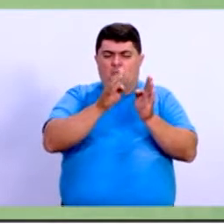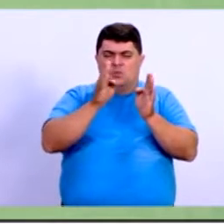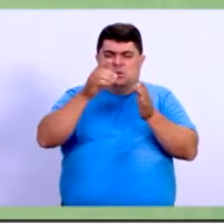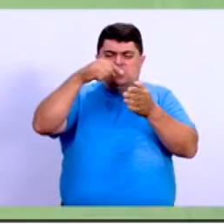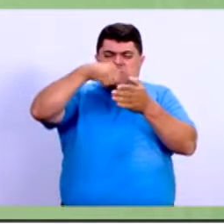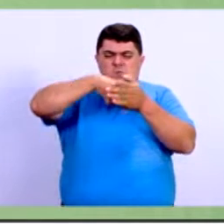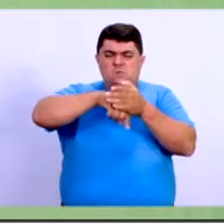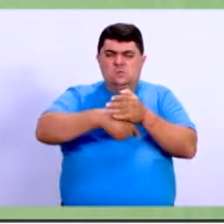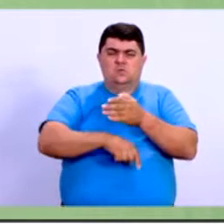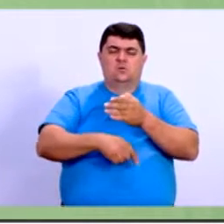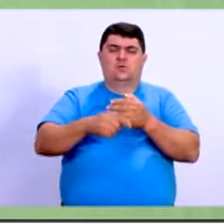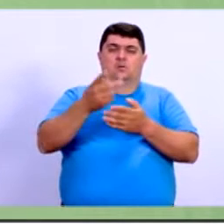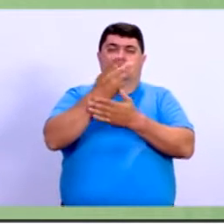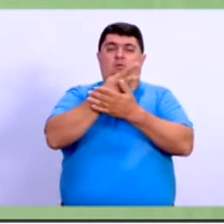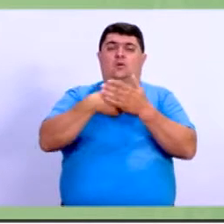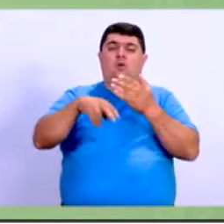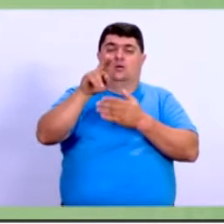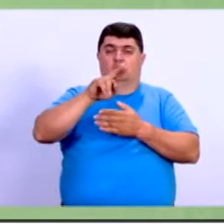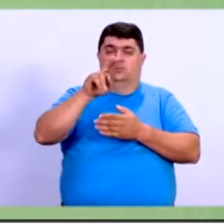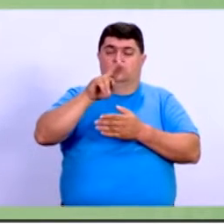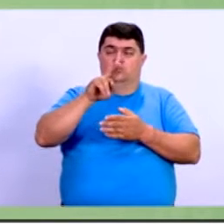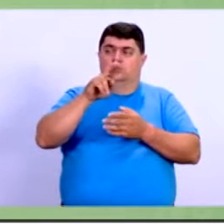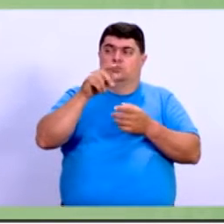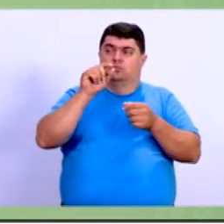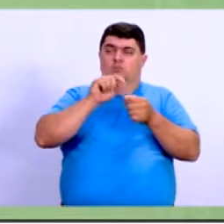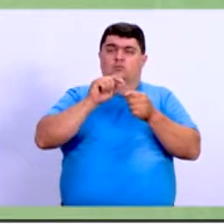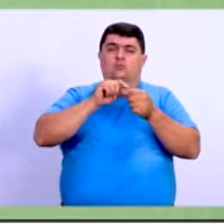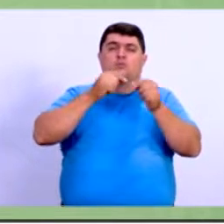uso, o que precisa ser feito,